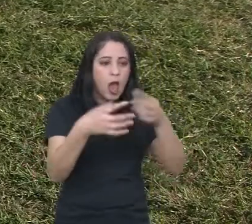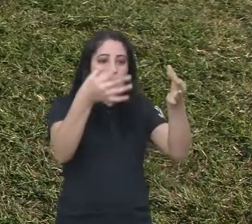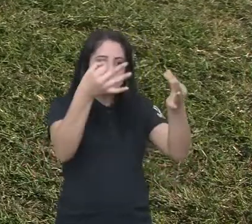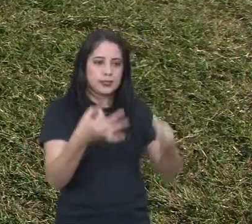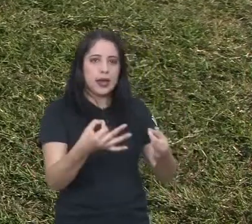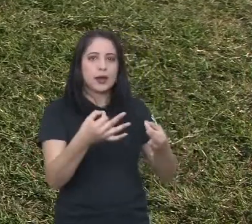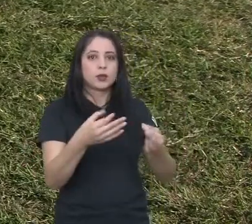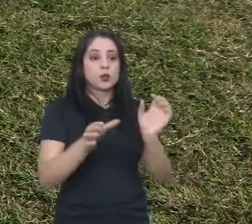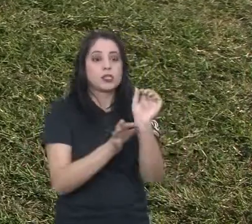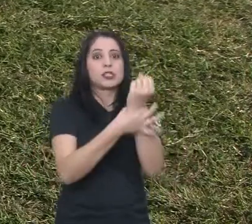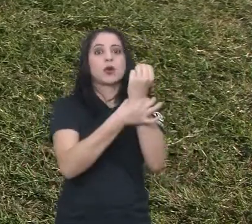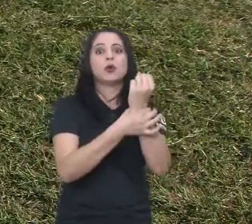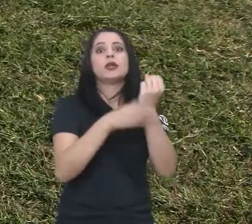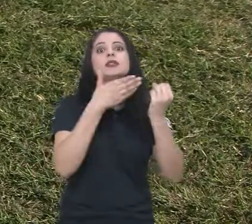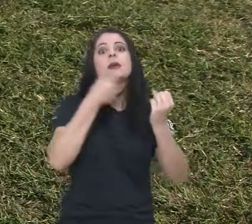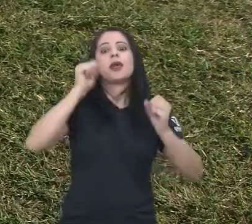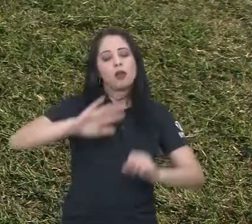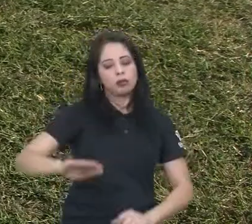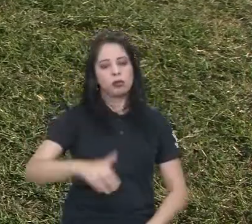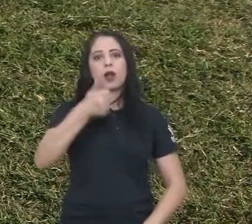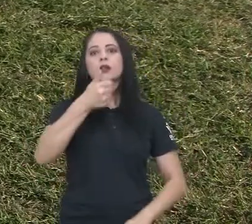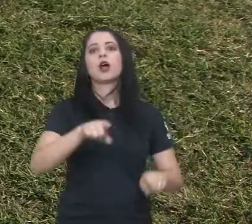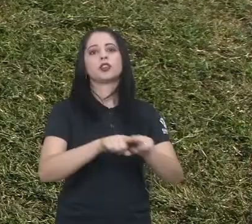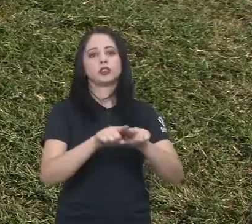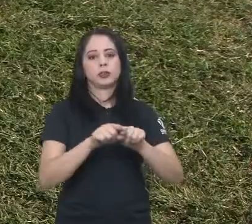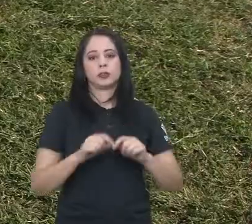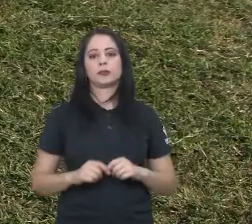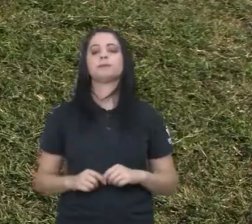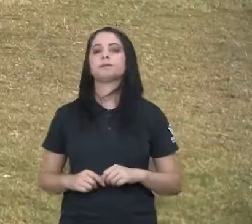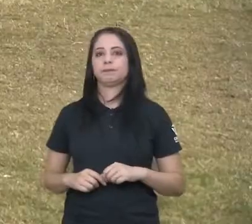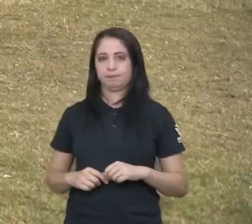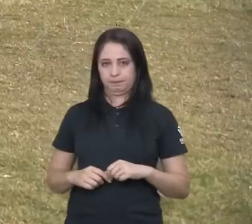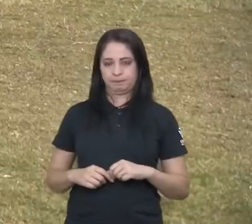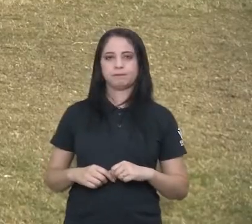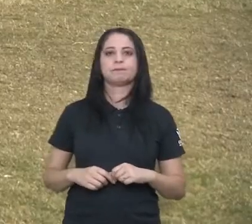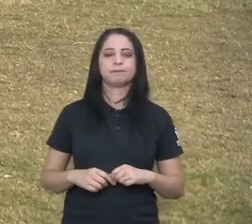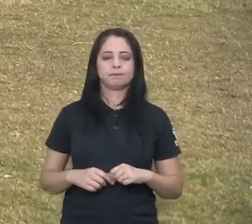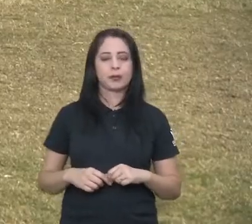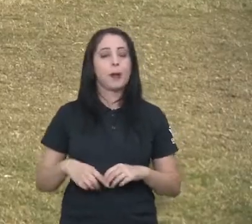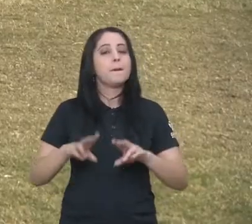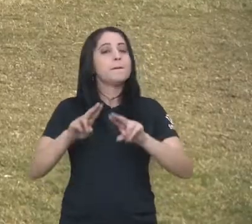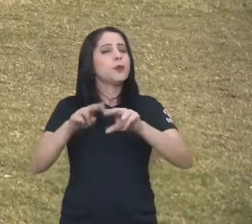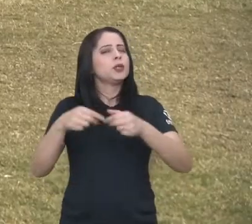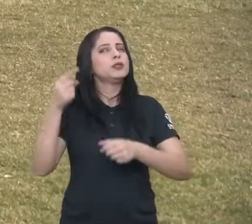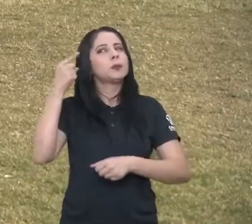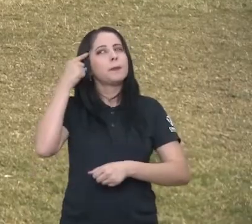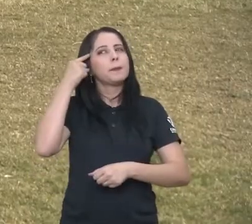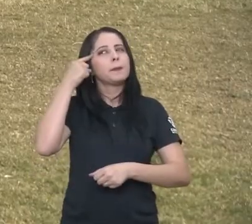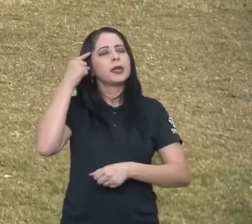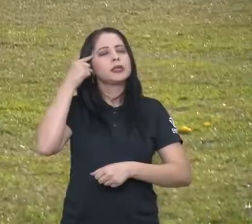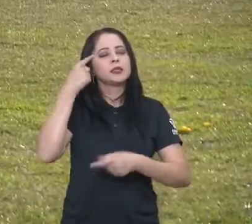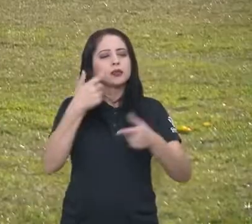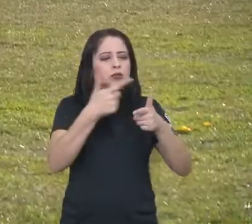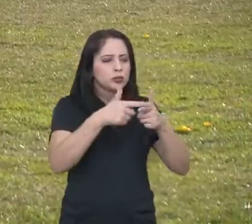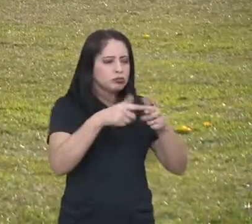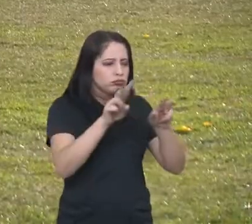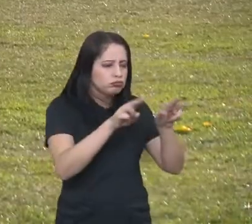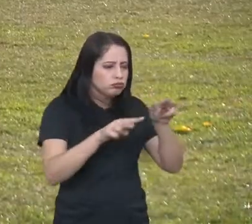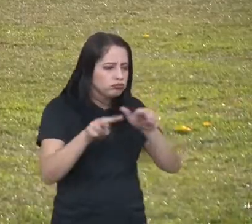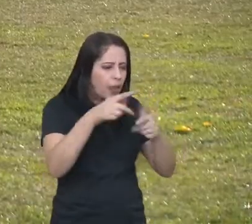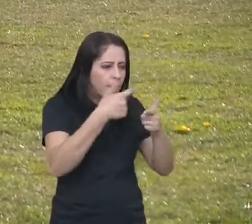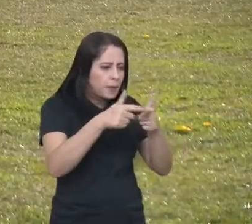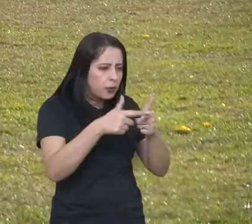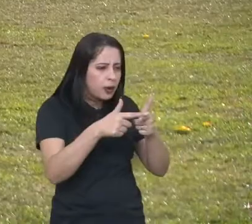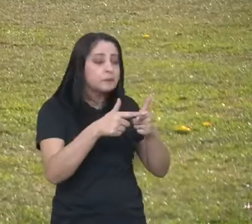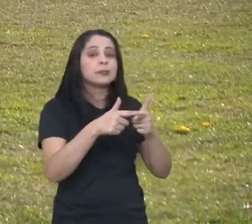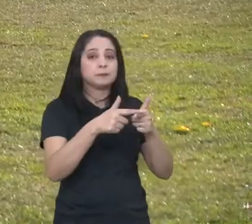gente consegue proporcionar mais segurança e mais qualidade para eles também. Ciente do problema e pensando em melhorar a situação dos